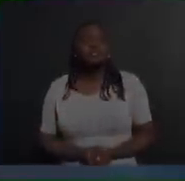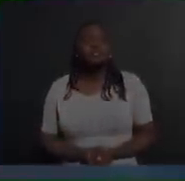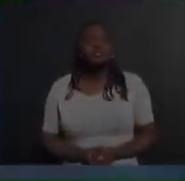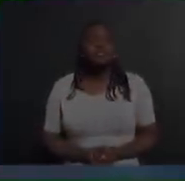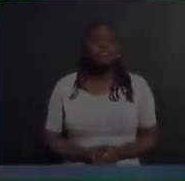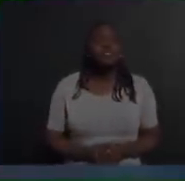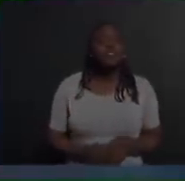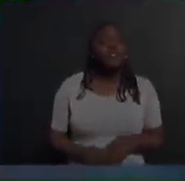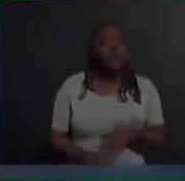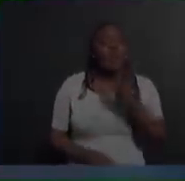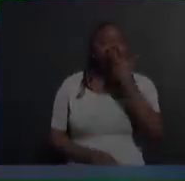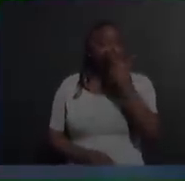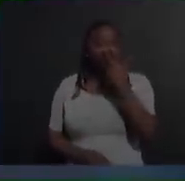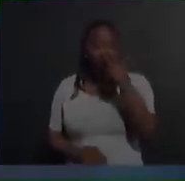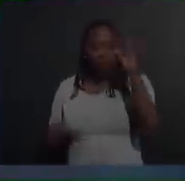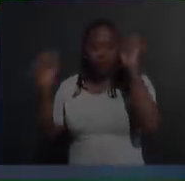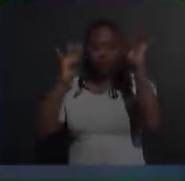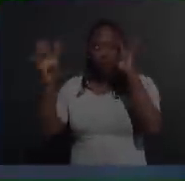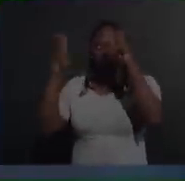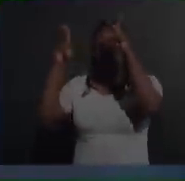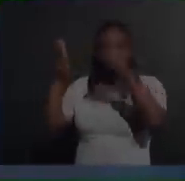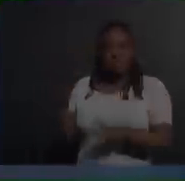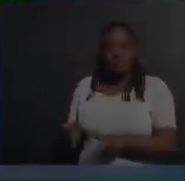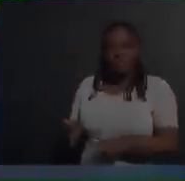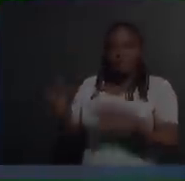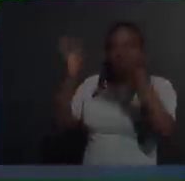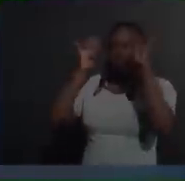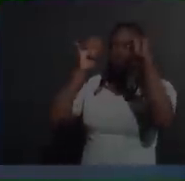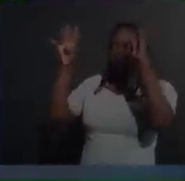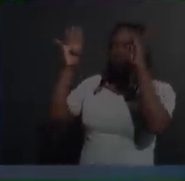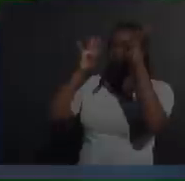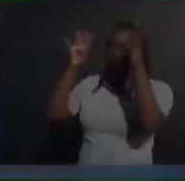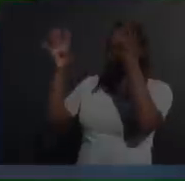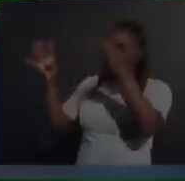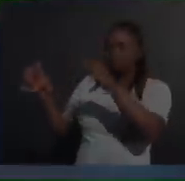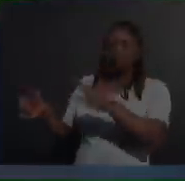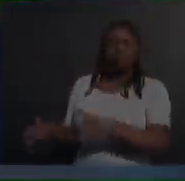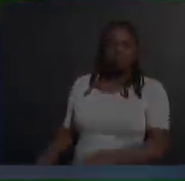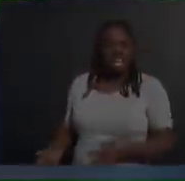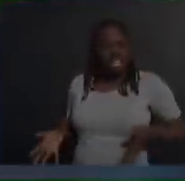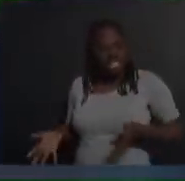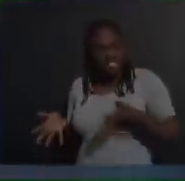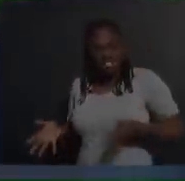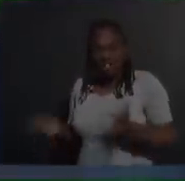jogar areia no sonho das pessoas. É você colocar